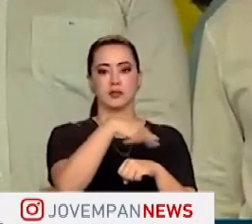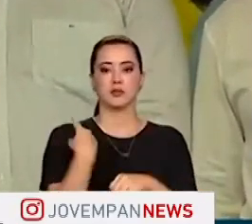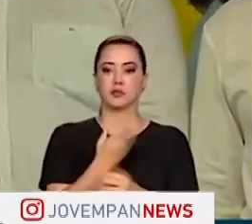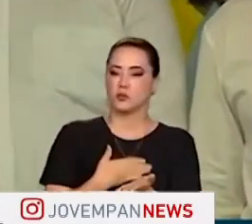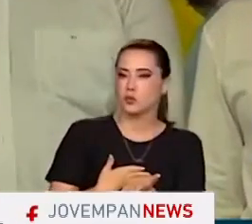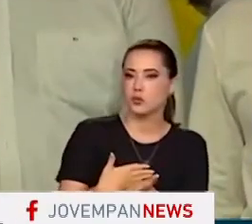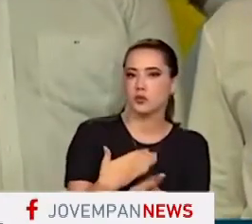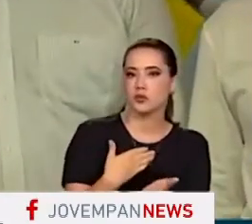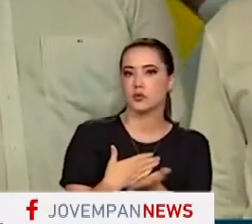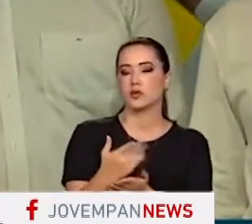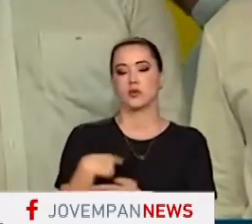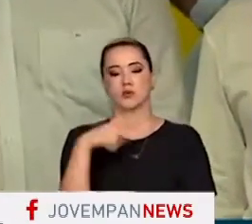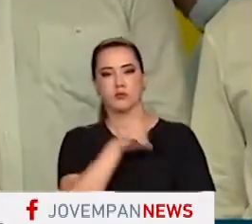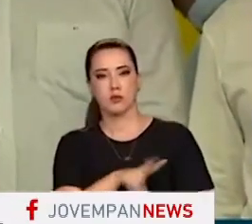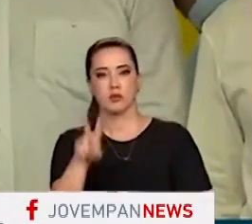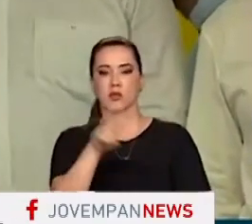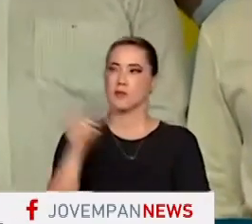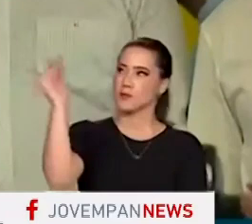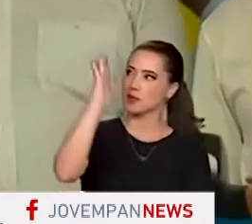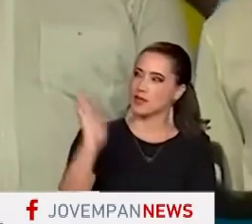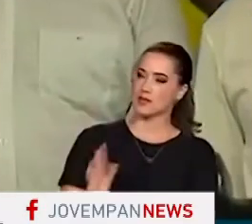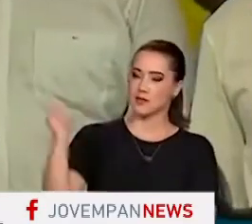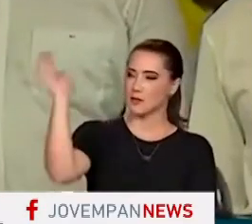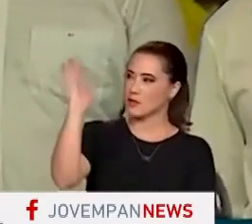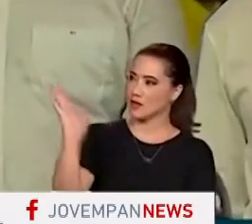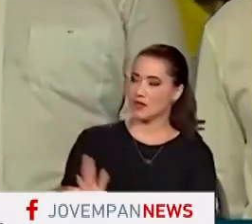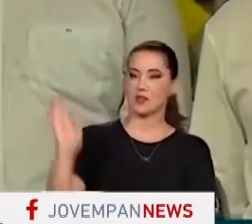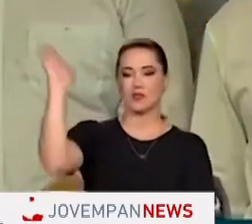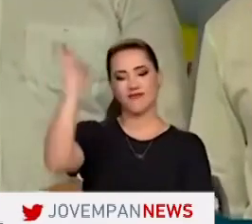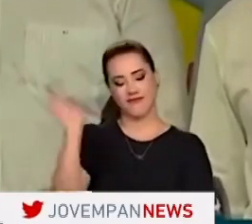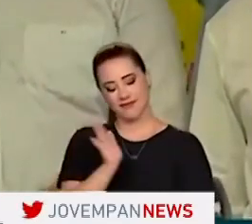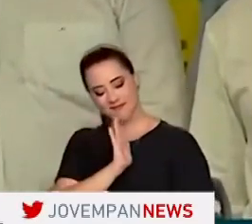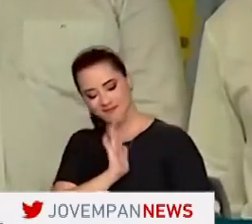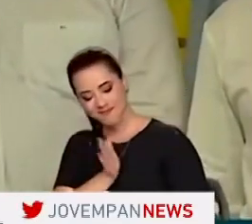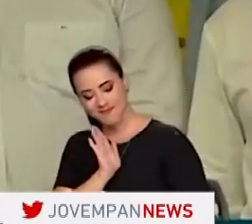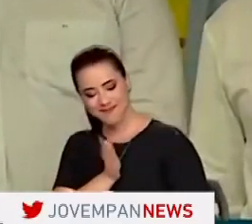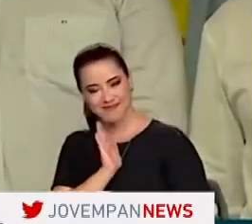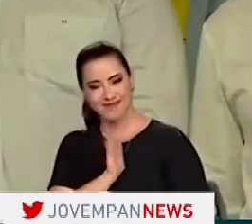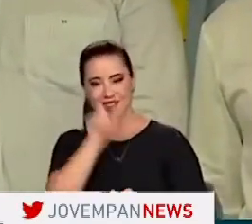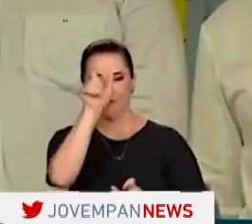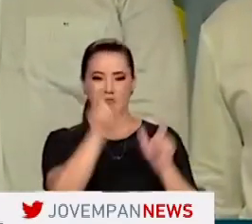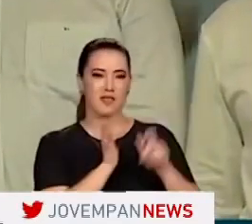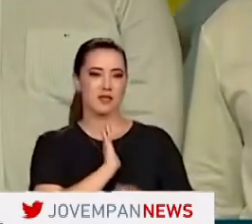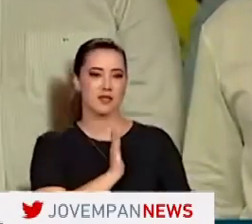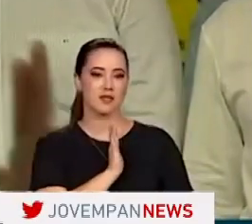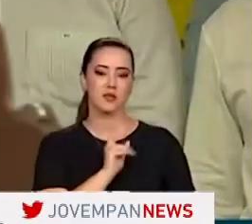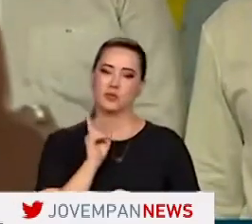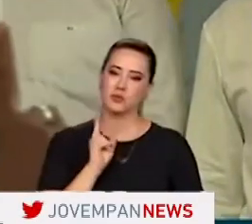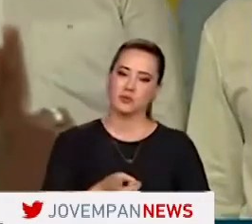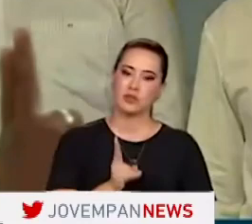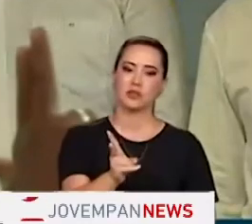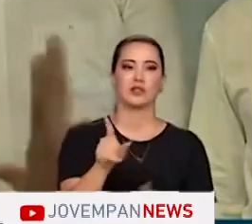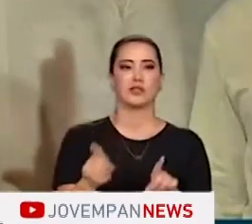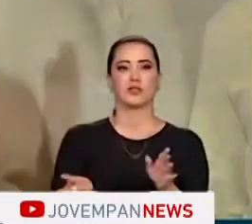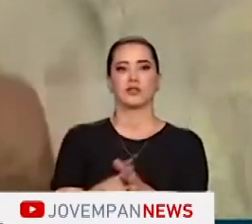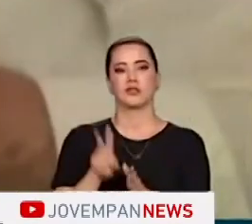em razão aí de conter a inflação, o movimento do Banco Central que foi iniciado em 2022, os números que são apresentados agora, o balanço